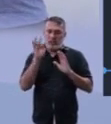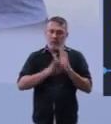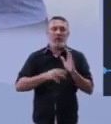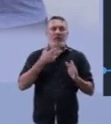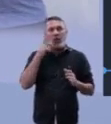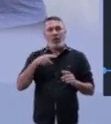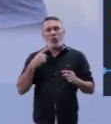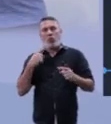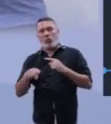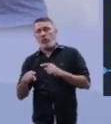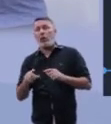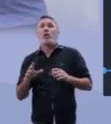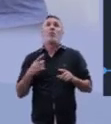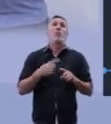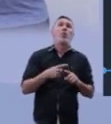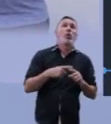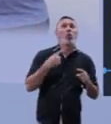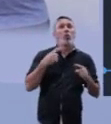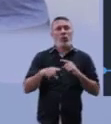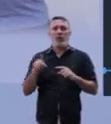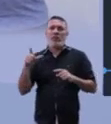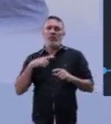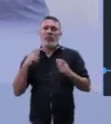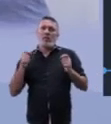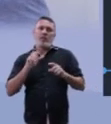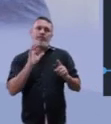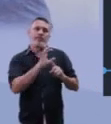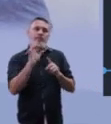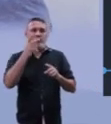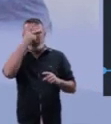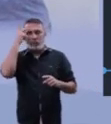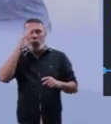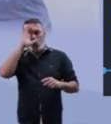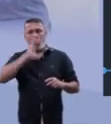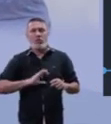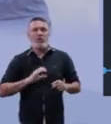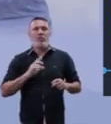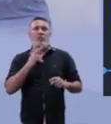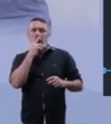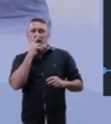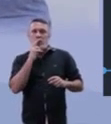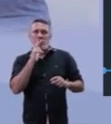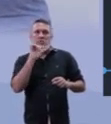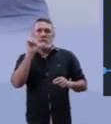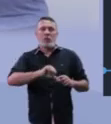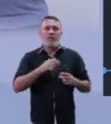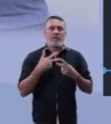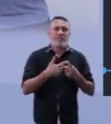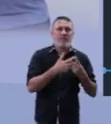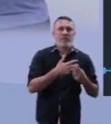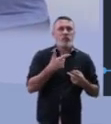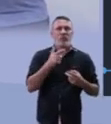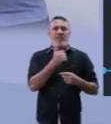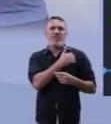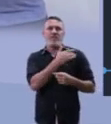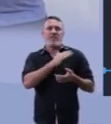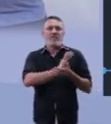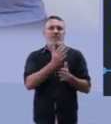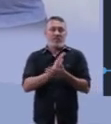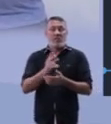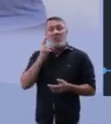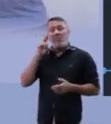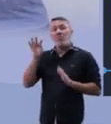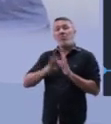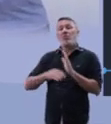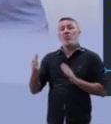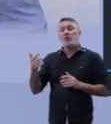contra. Primeiro, ele mostrou que ele é contra porque pode induzir as pessoas a comportamentos intolerantes. Vamos ver se ele